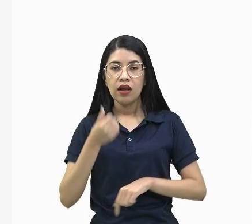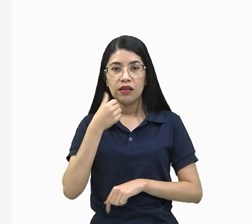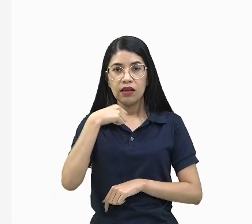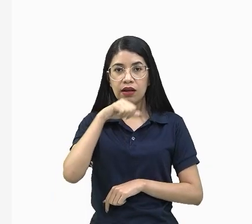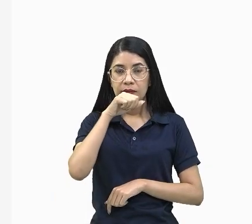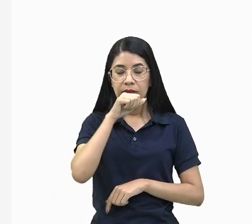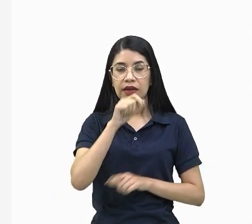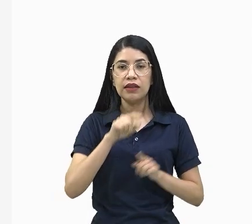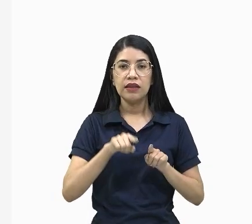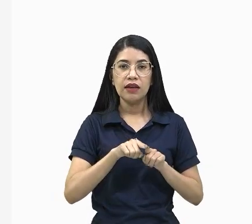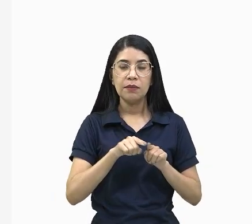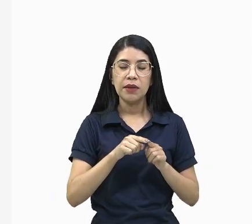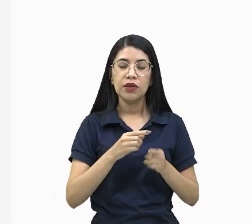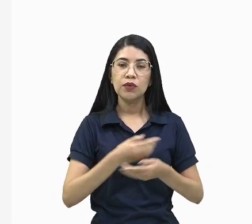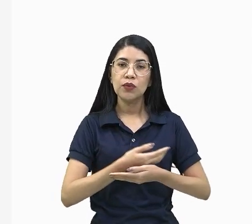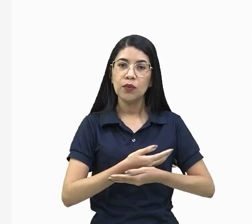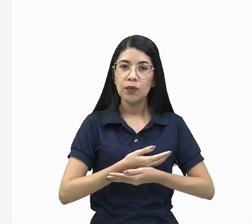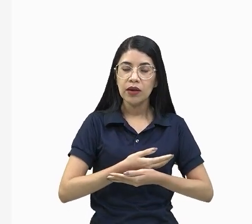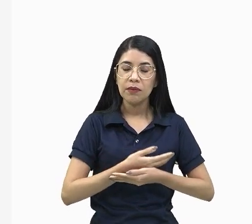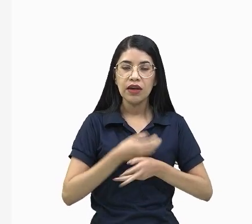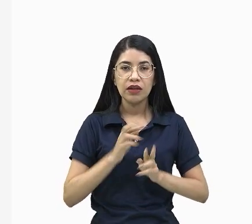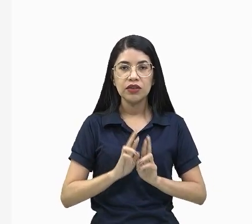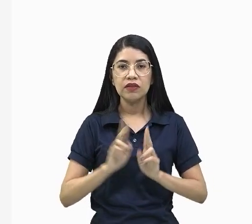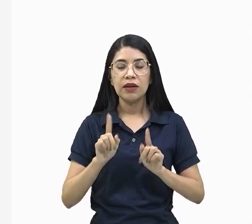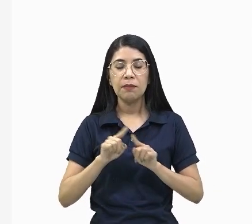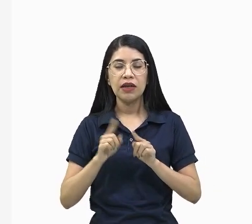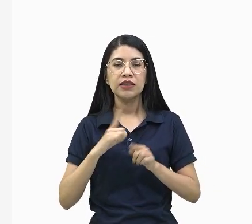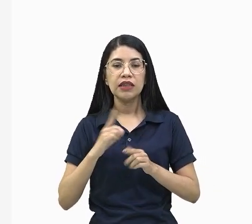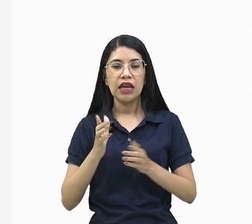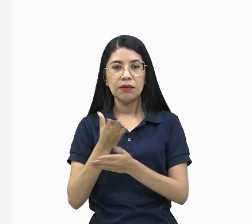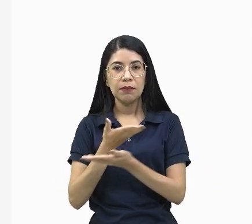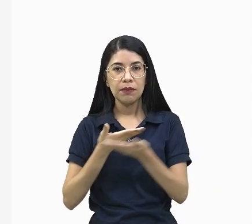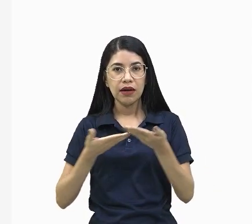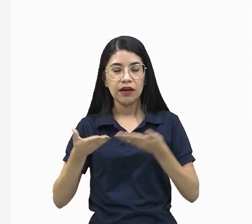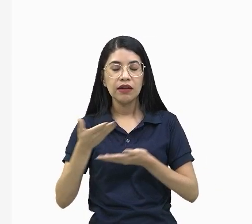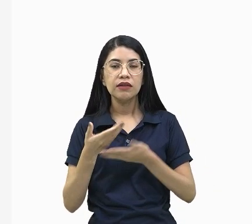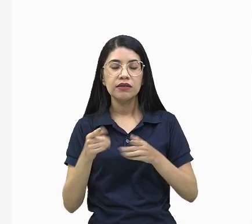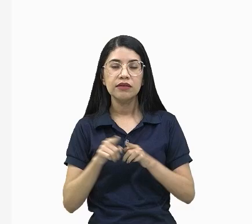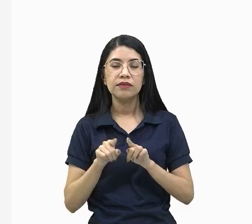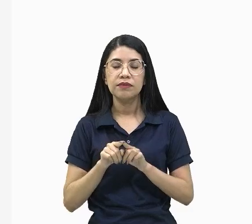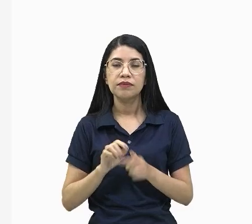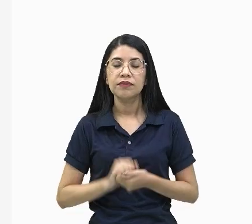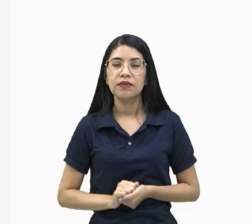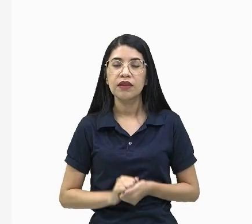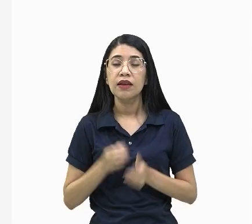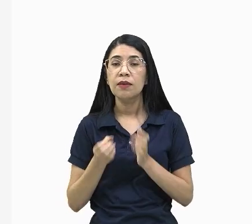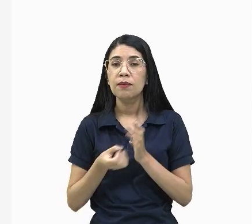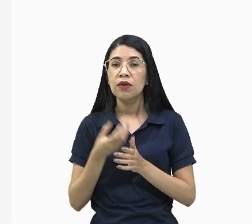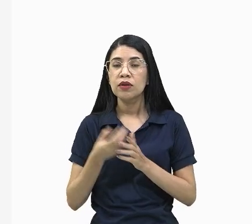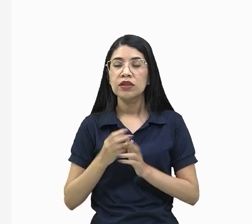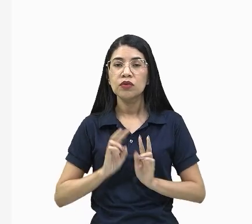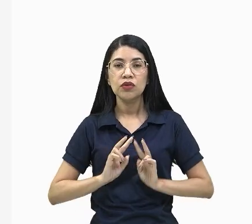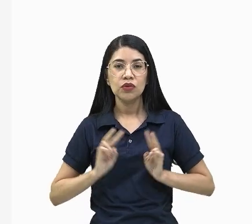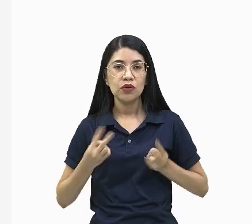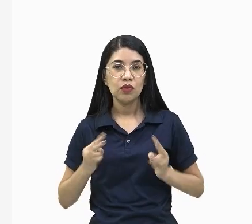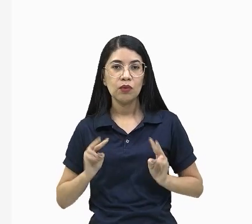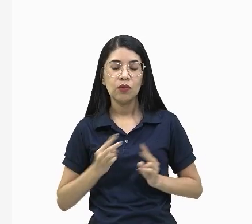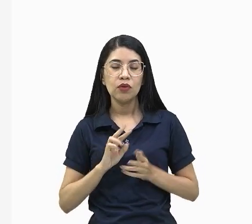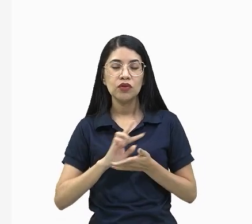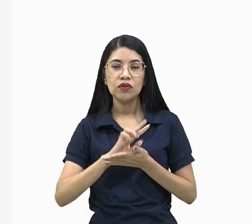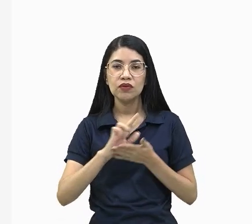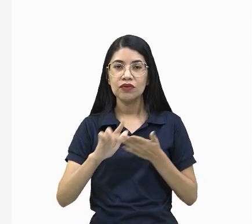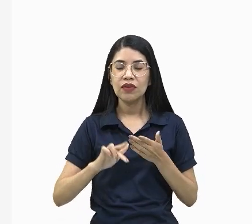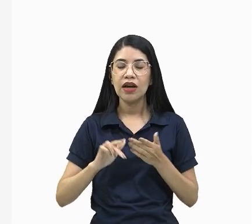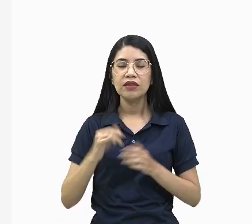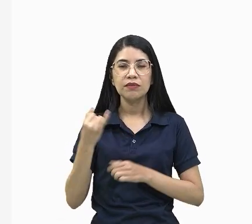feto, apesar de ter essa troca entre ambos. Temos também, então, a produção de hormônios, onde vários